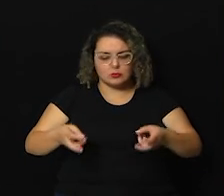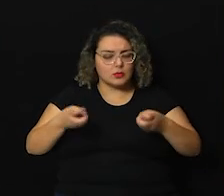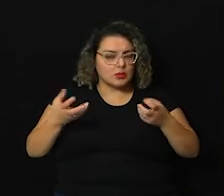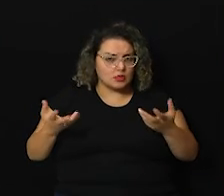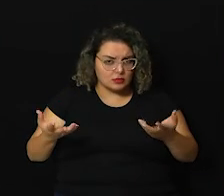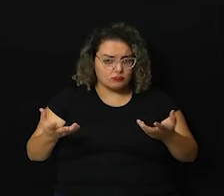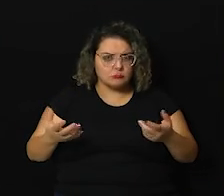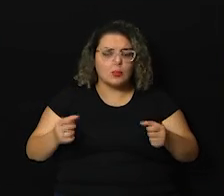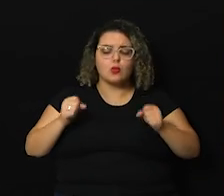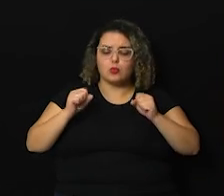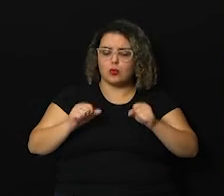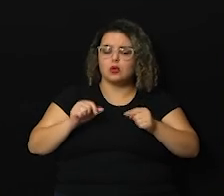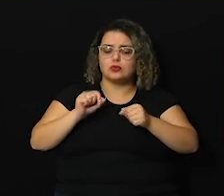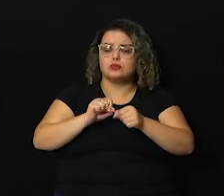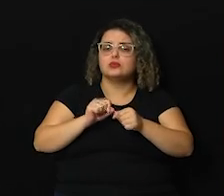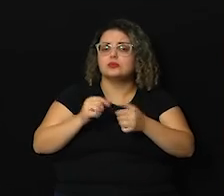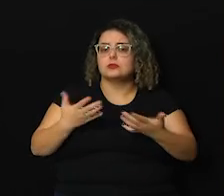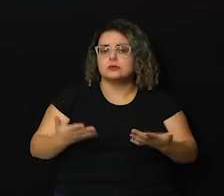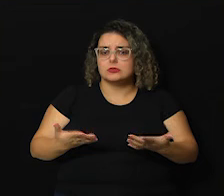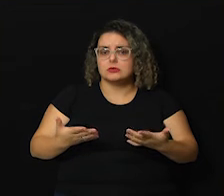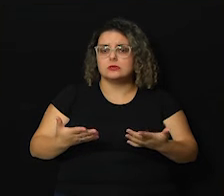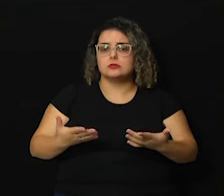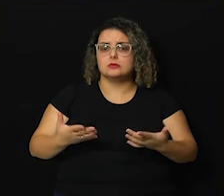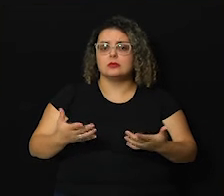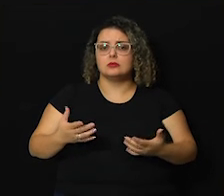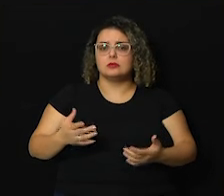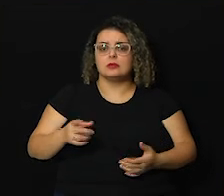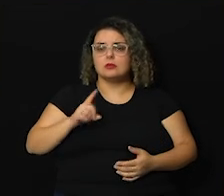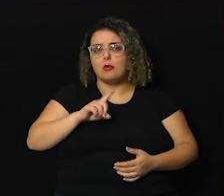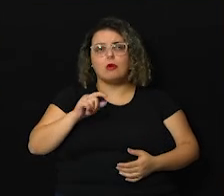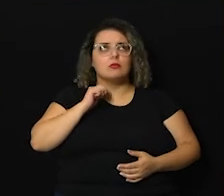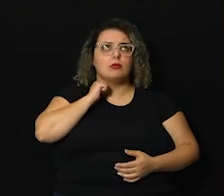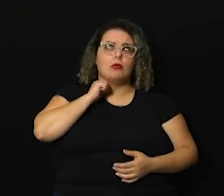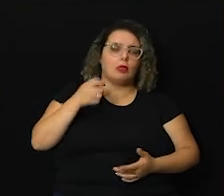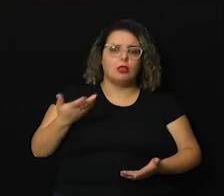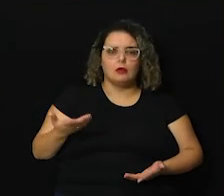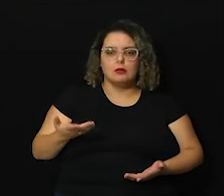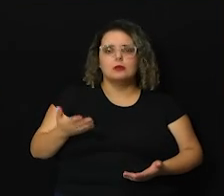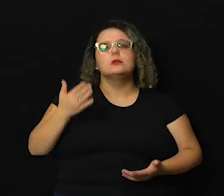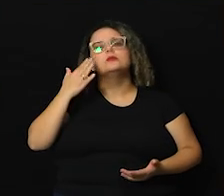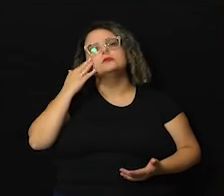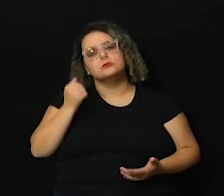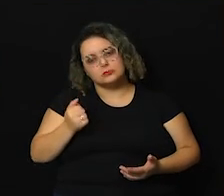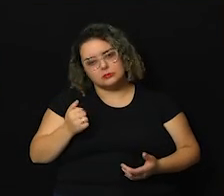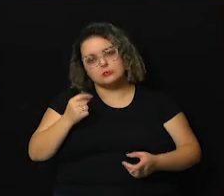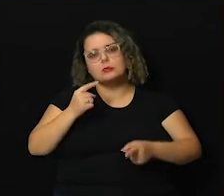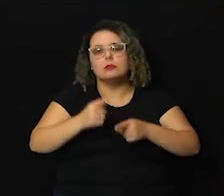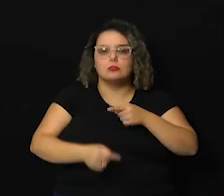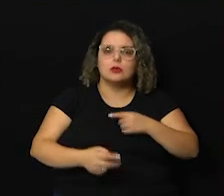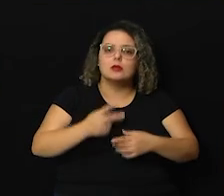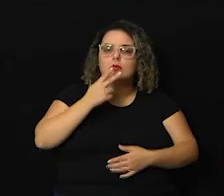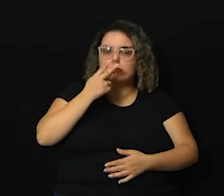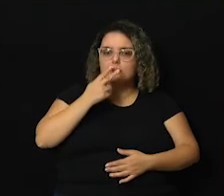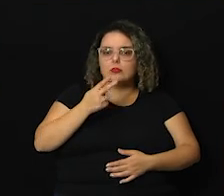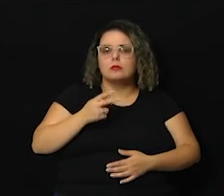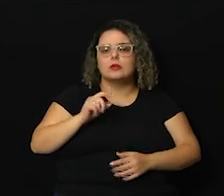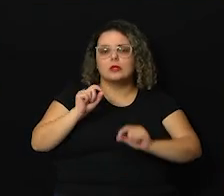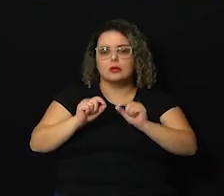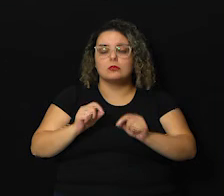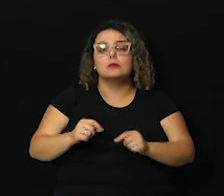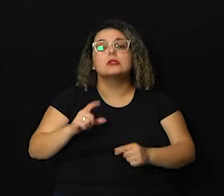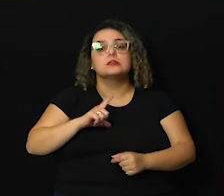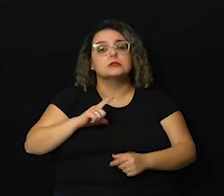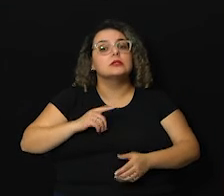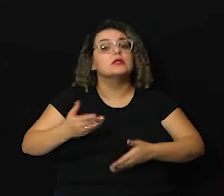isso dá para ser feito, não é um grande sacrifício de se fazer. Eu sei que parar de fumar é muito difícil para quem fuma, mas